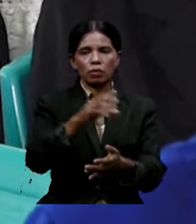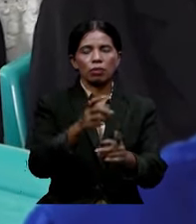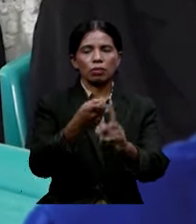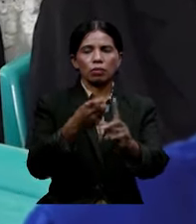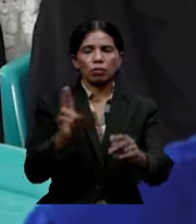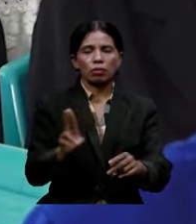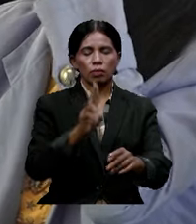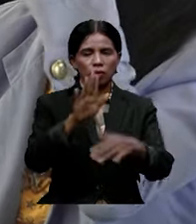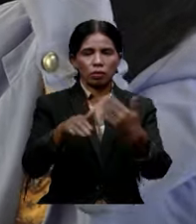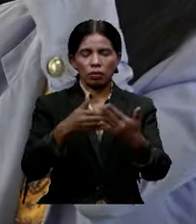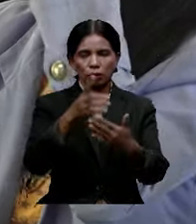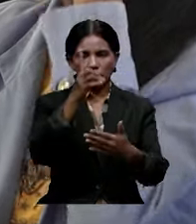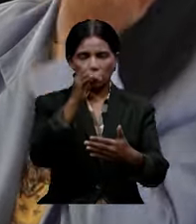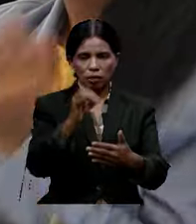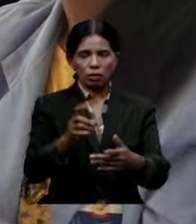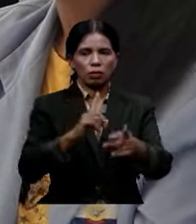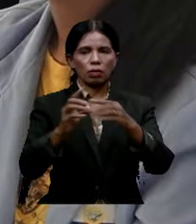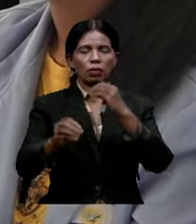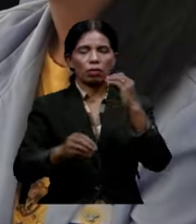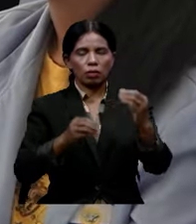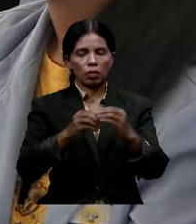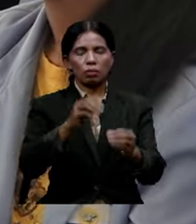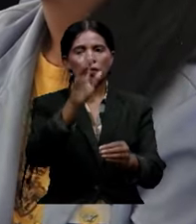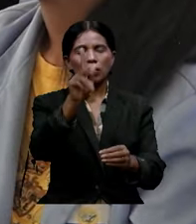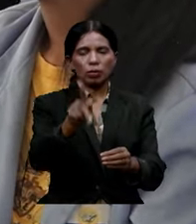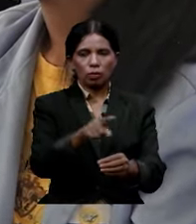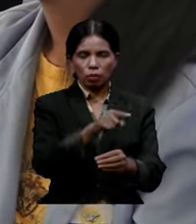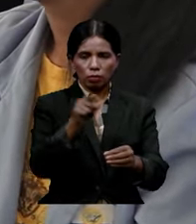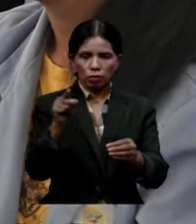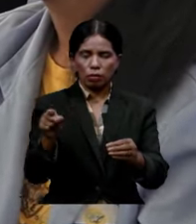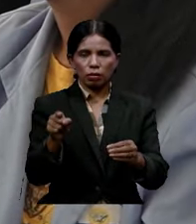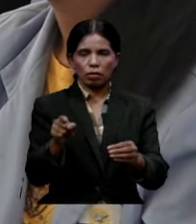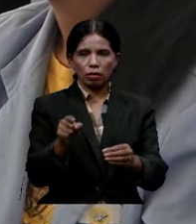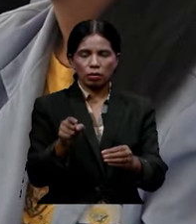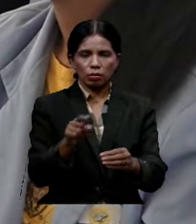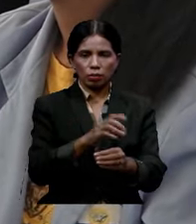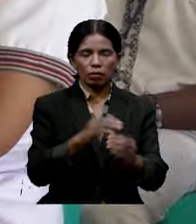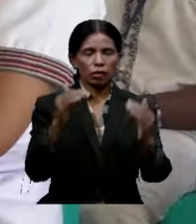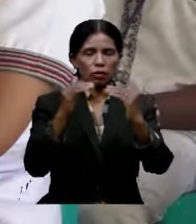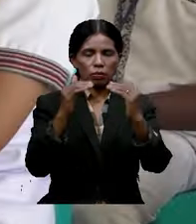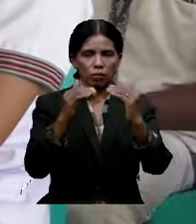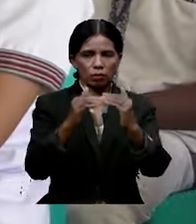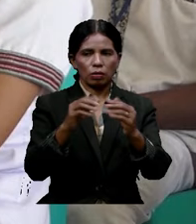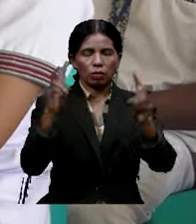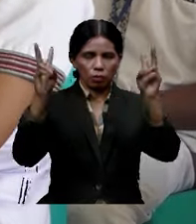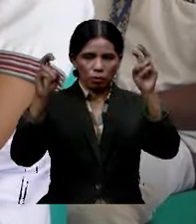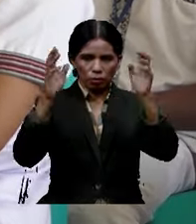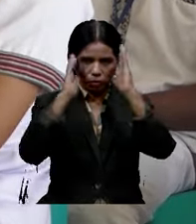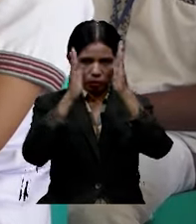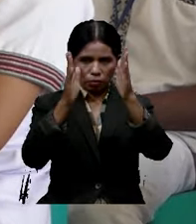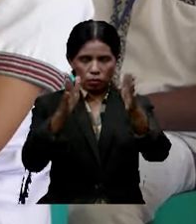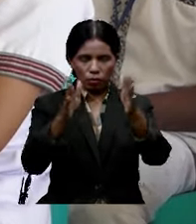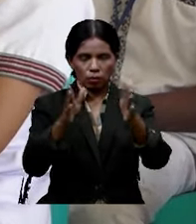Universidade de Síria e capital dele, onde explica sentido cruz nien, lhe Rússia reflexão no seminário, o tema nebe foca liuba